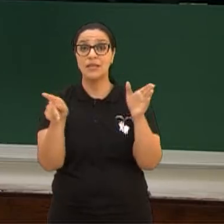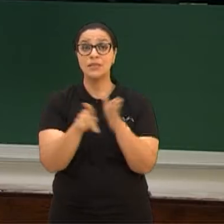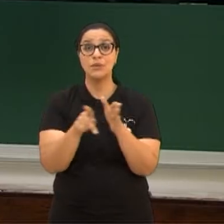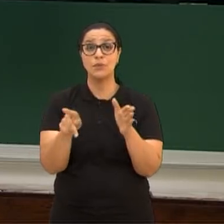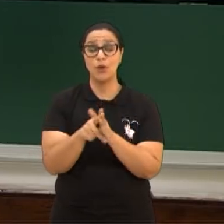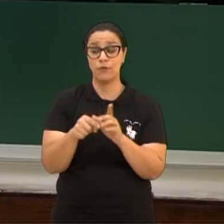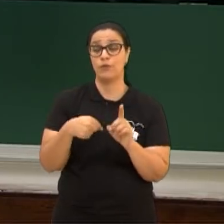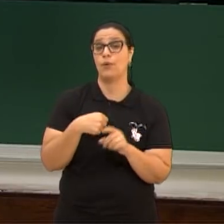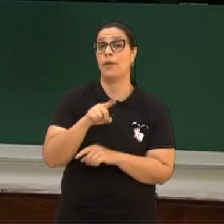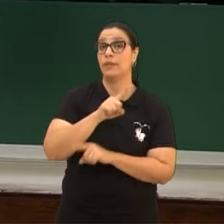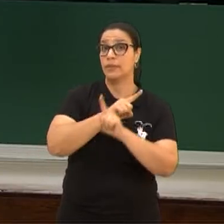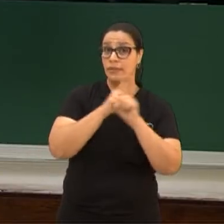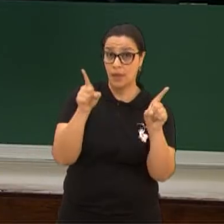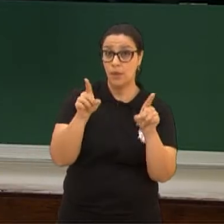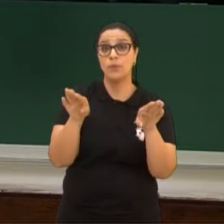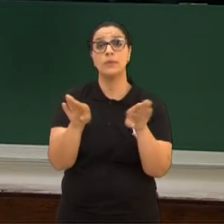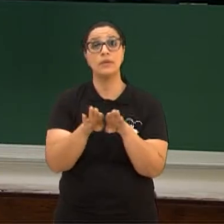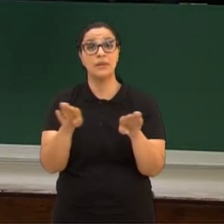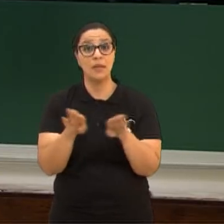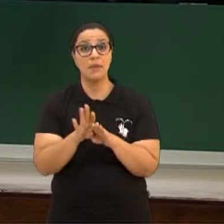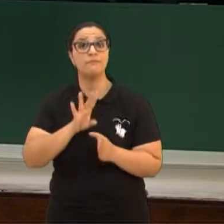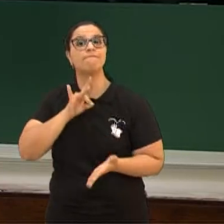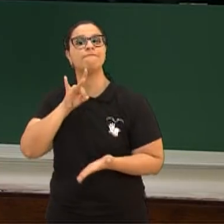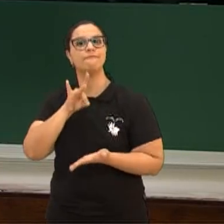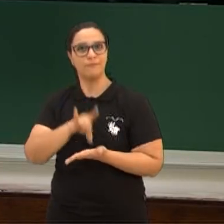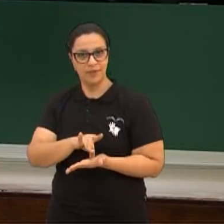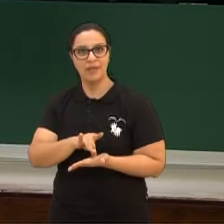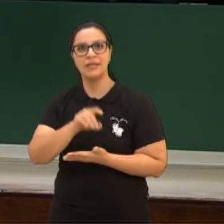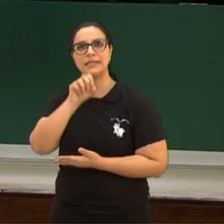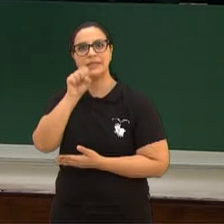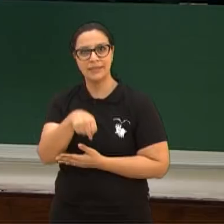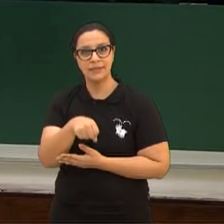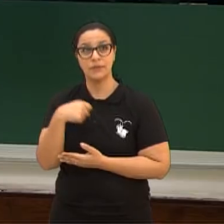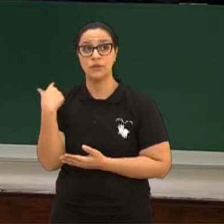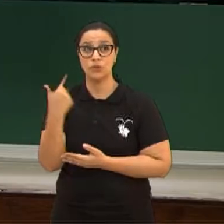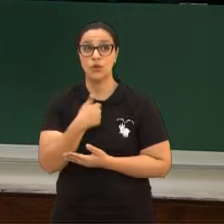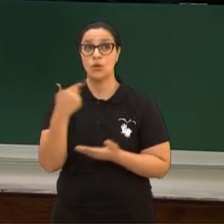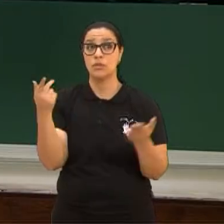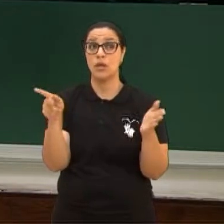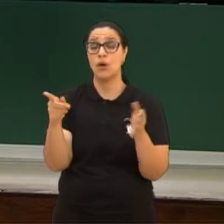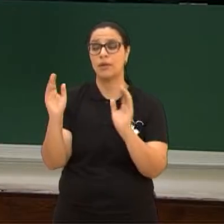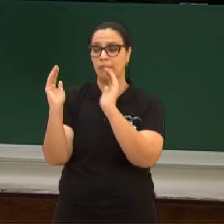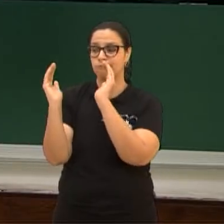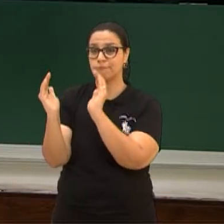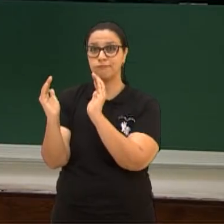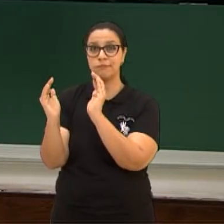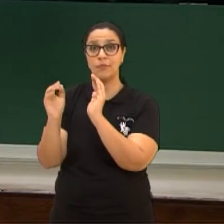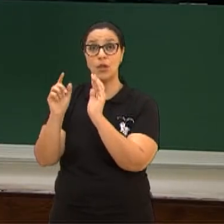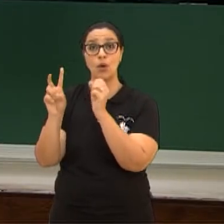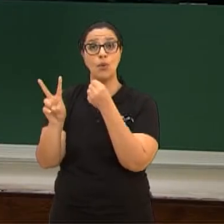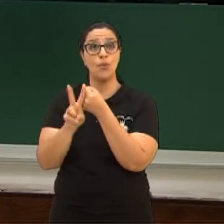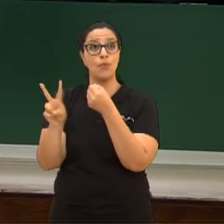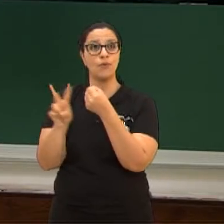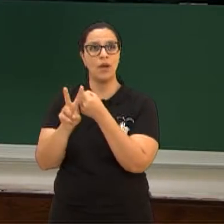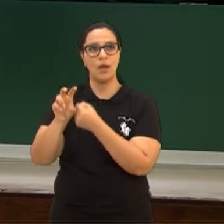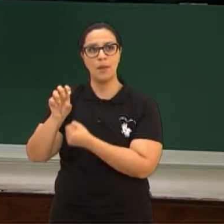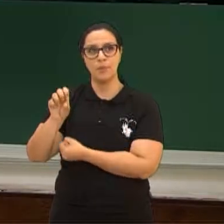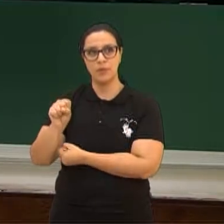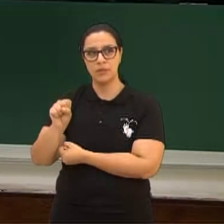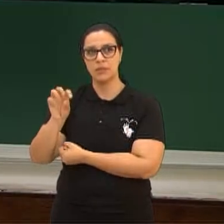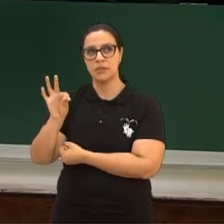forma negativa e na forma afirmativa. E a teacher agora deixou o verbo aqui